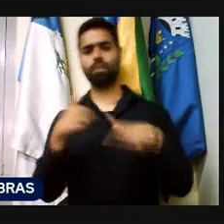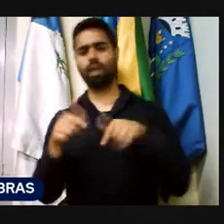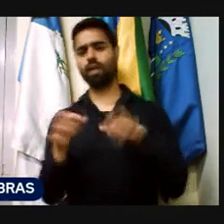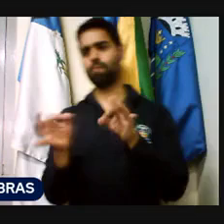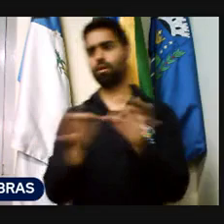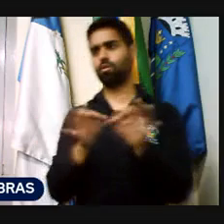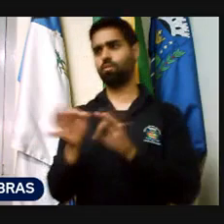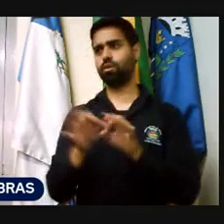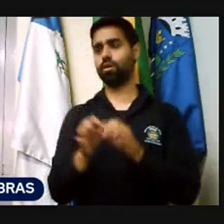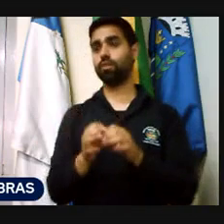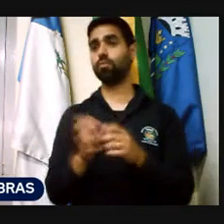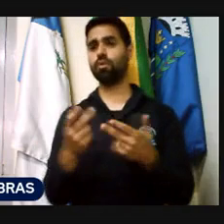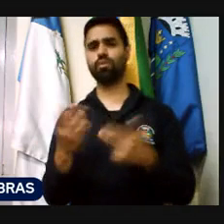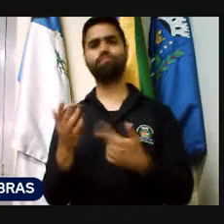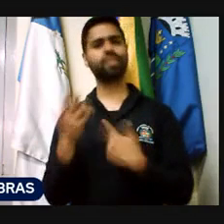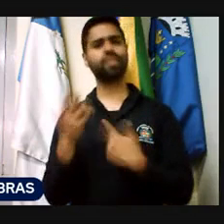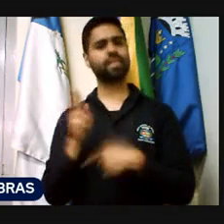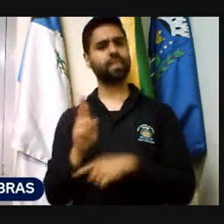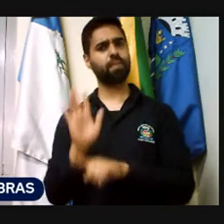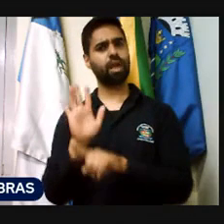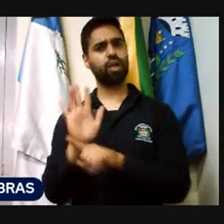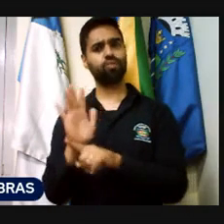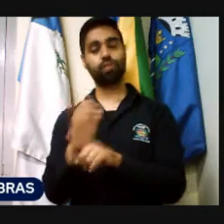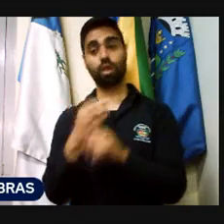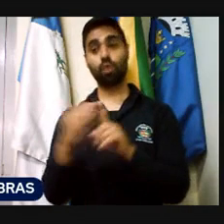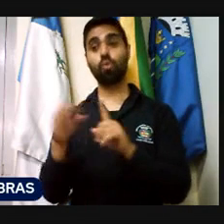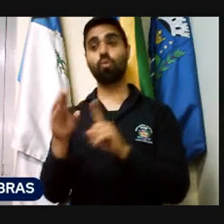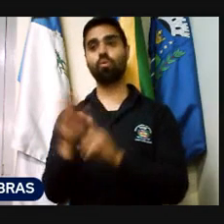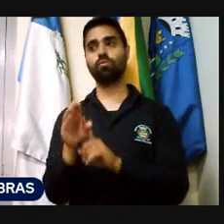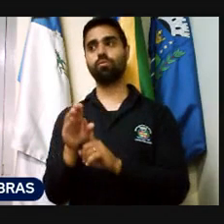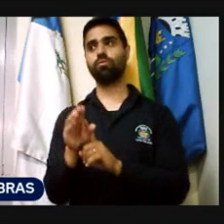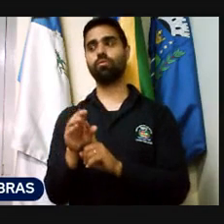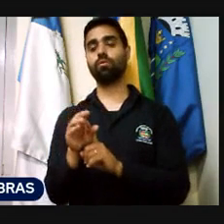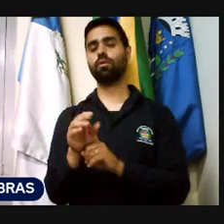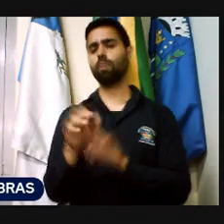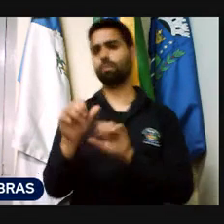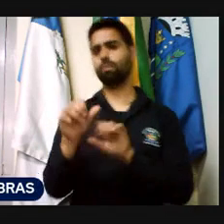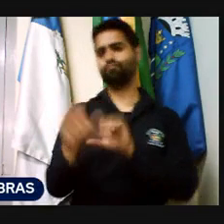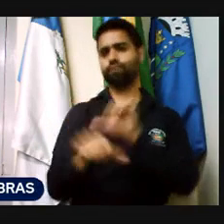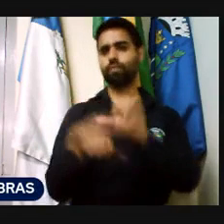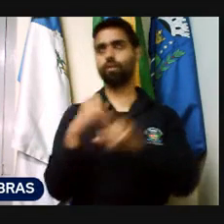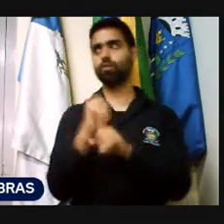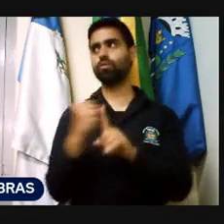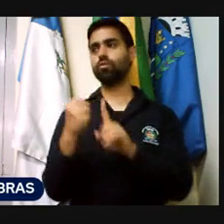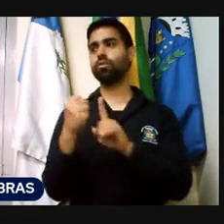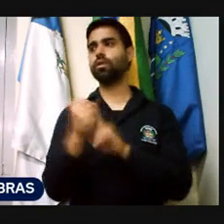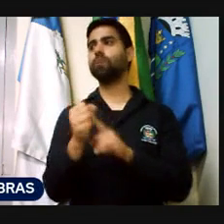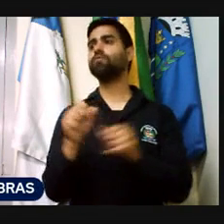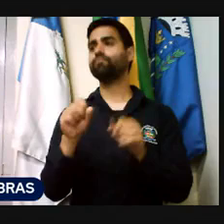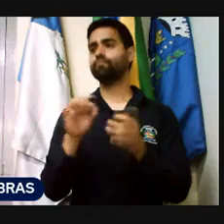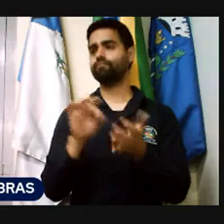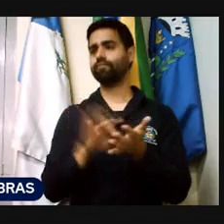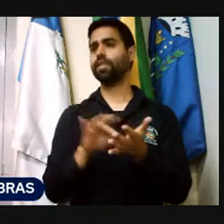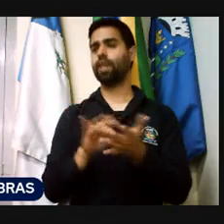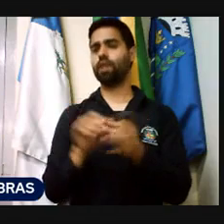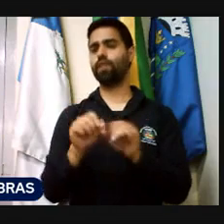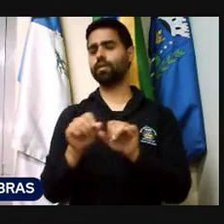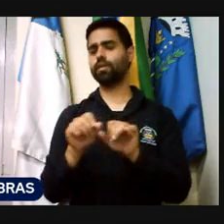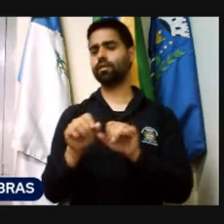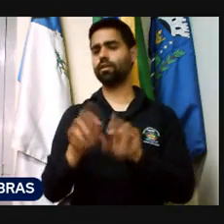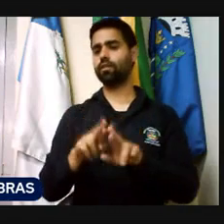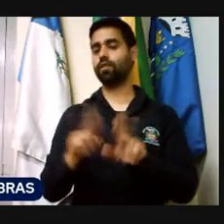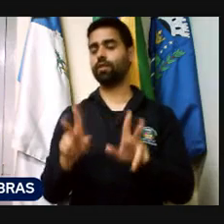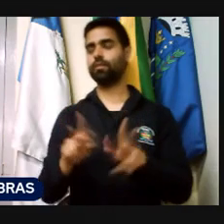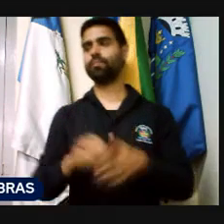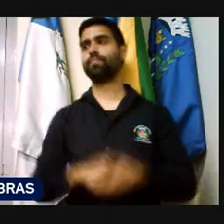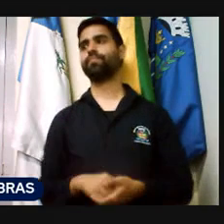com inestimável contribuição à cultura e ferramentas de transformação social que realmente fazem a diferença. Sala